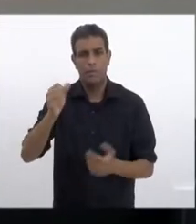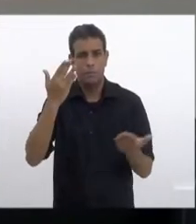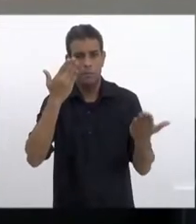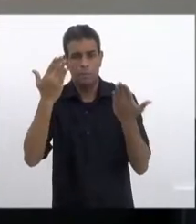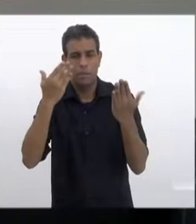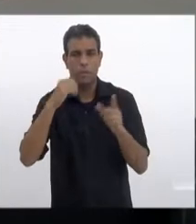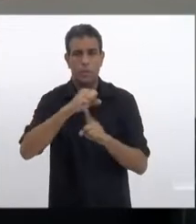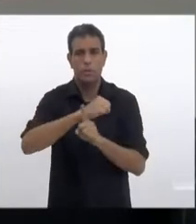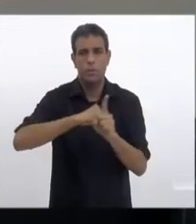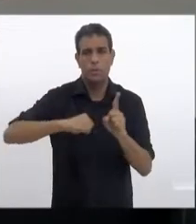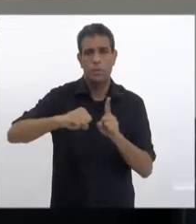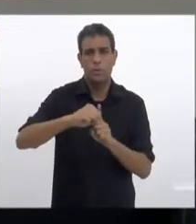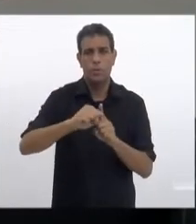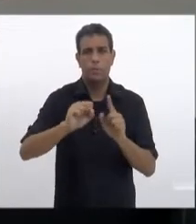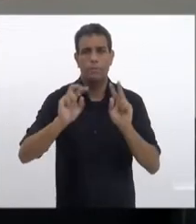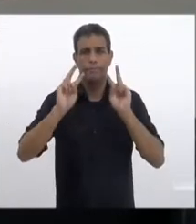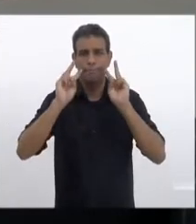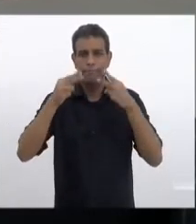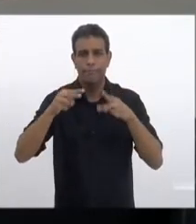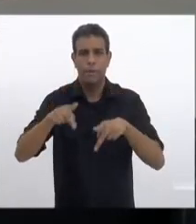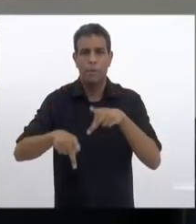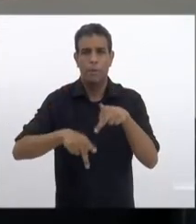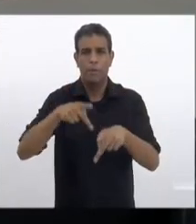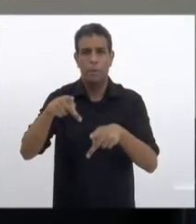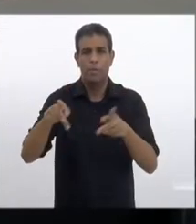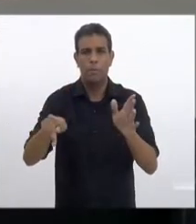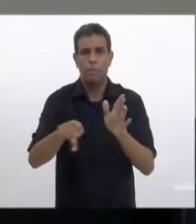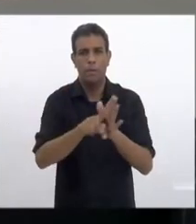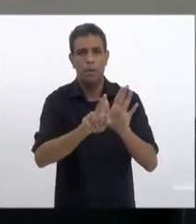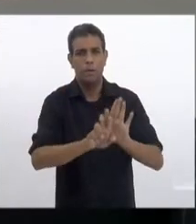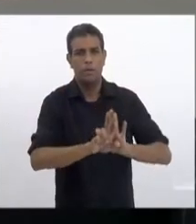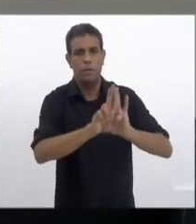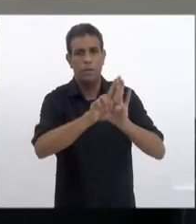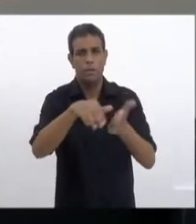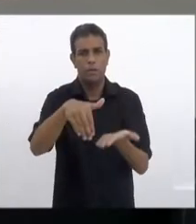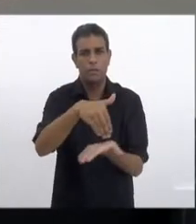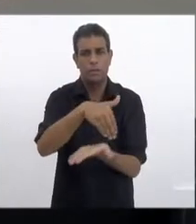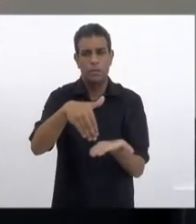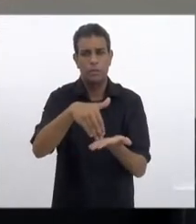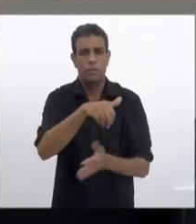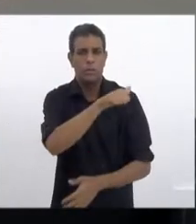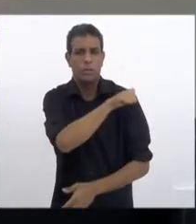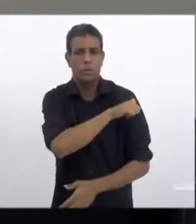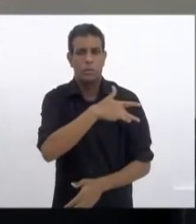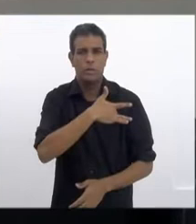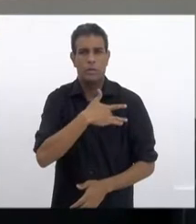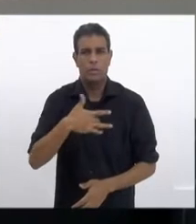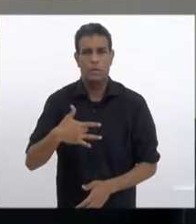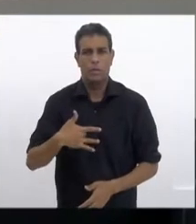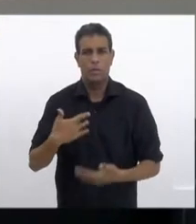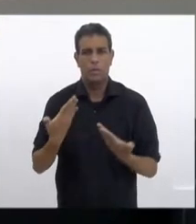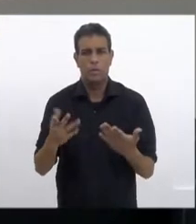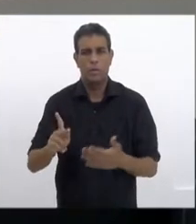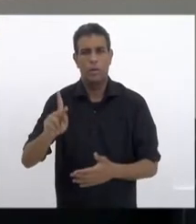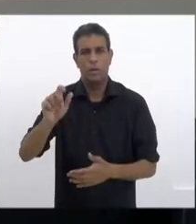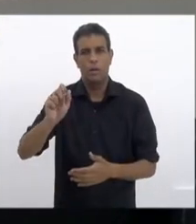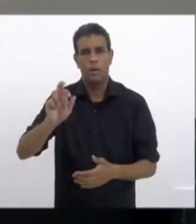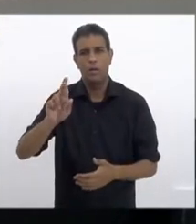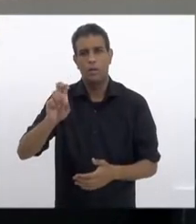psicossocial e população em situação de vulnerabilidade, representando a Secretaria de Estado de Saúde, a senhora Karen